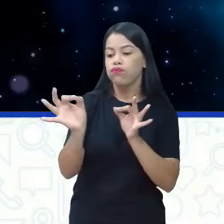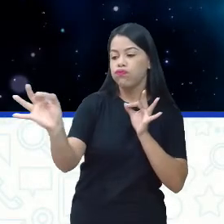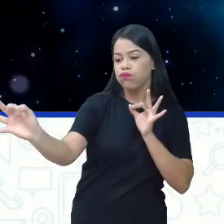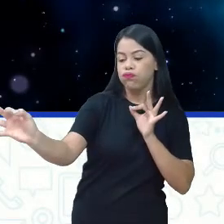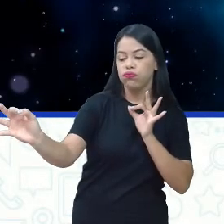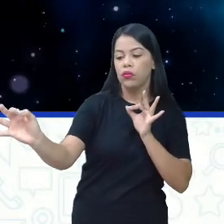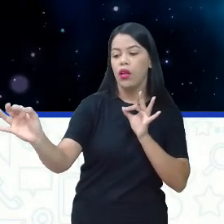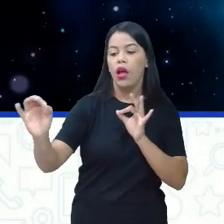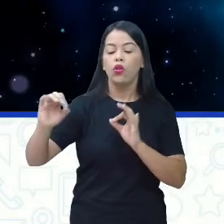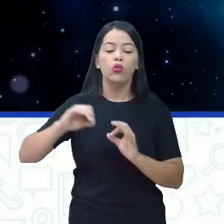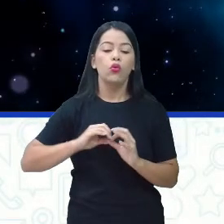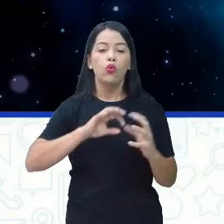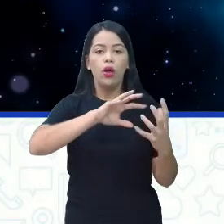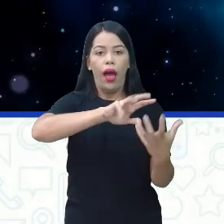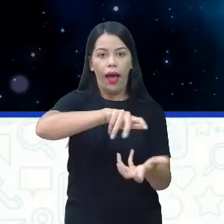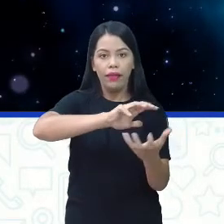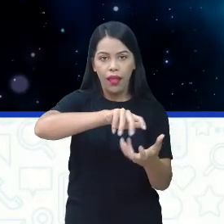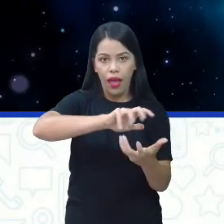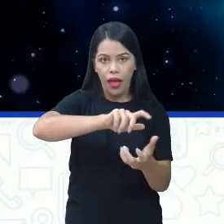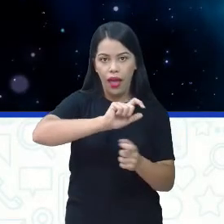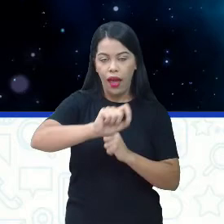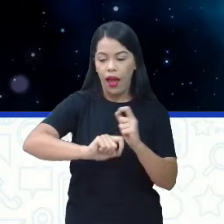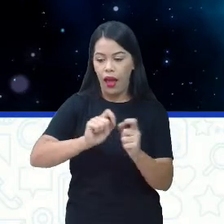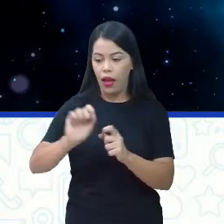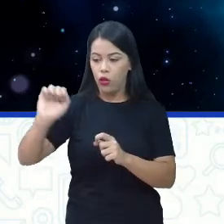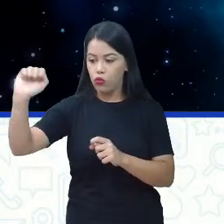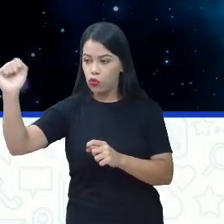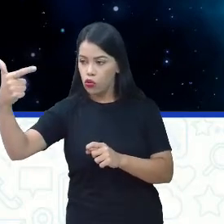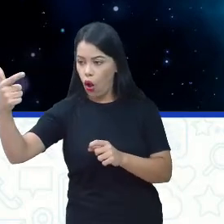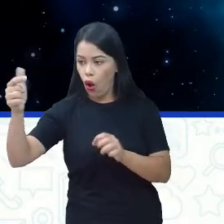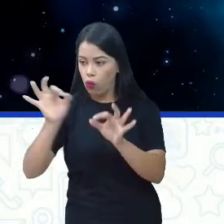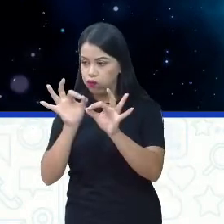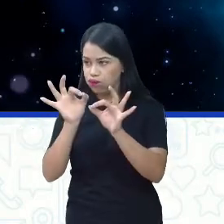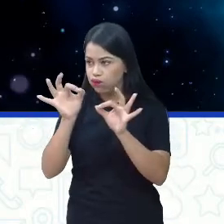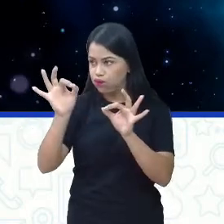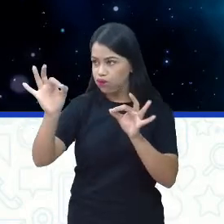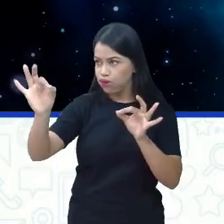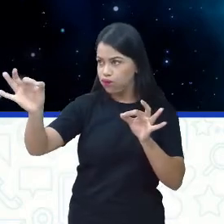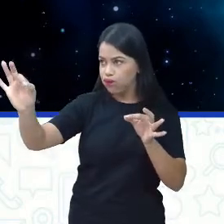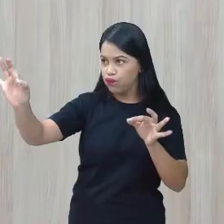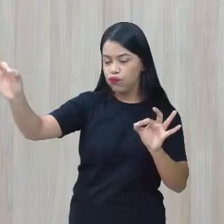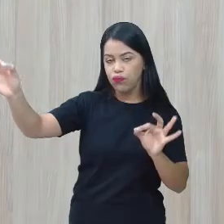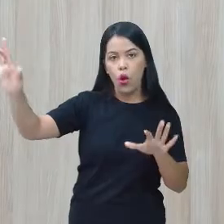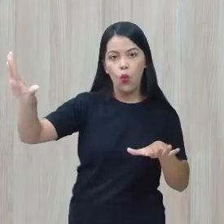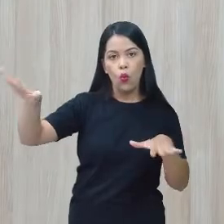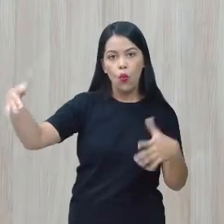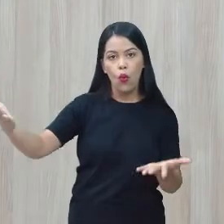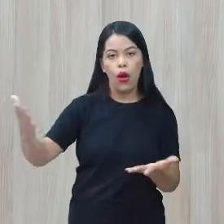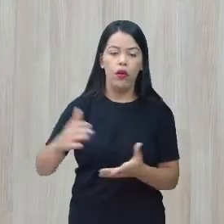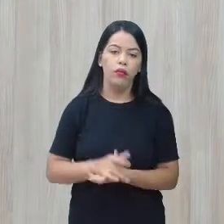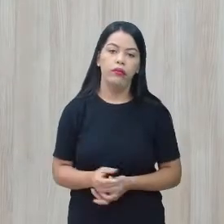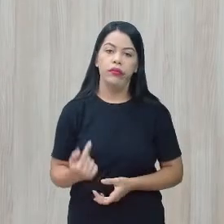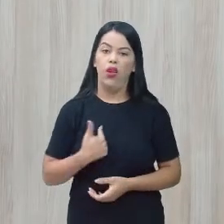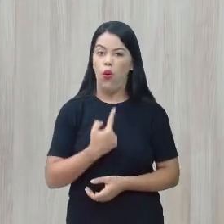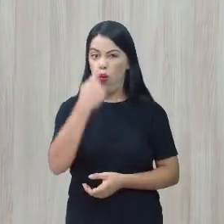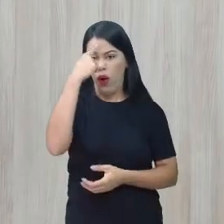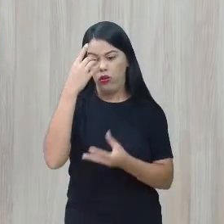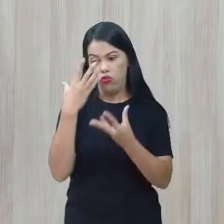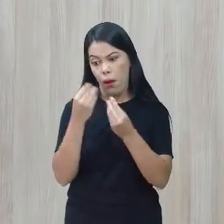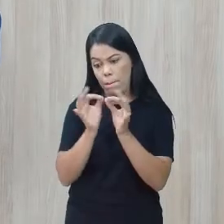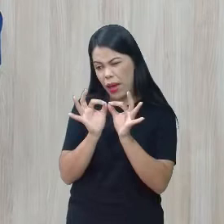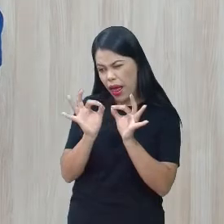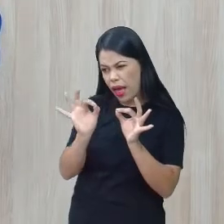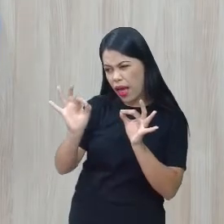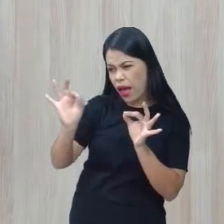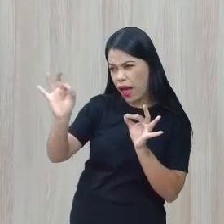Terra. E eu acho que essa distância é muito grande. E essa tela eu apresentei no dia, a gente fez essa ideia